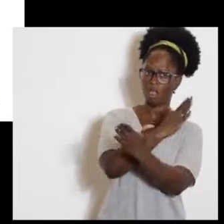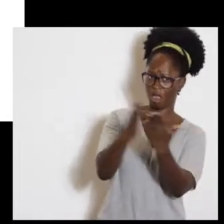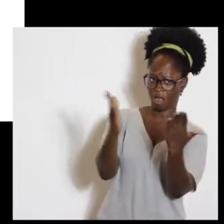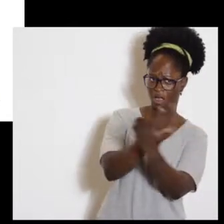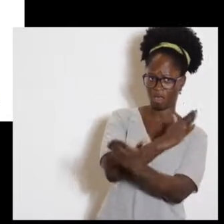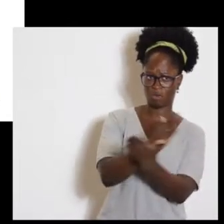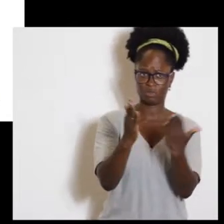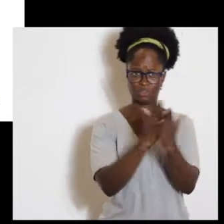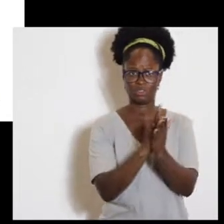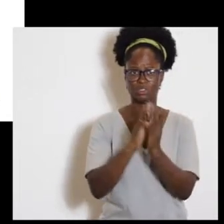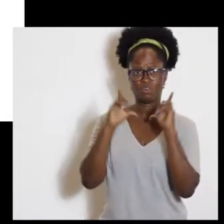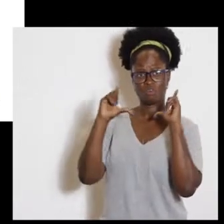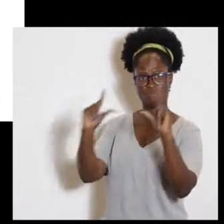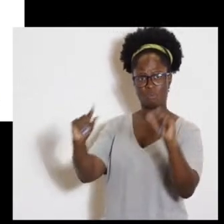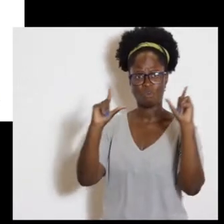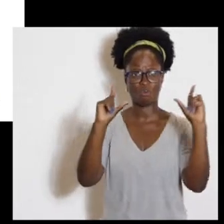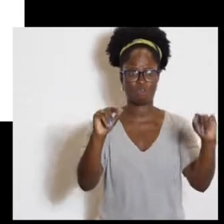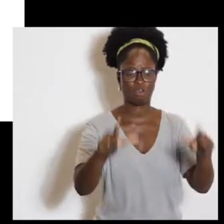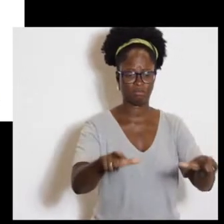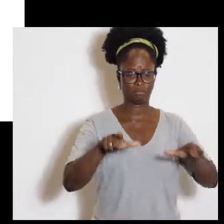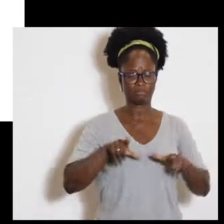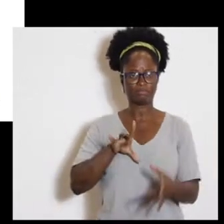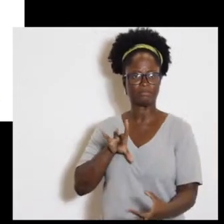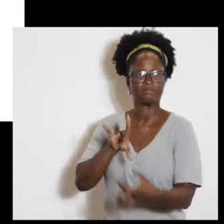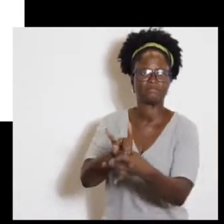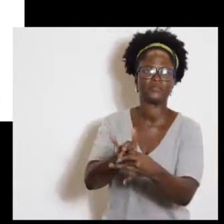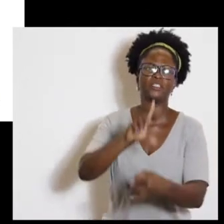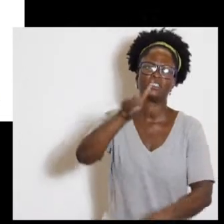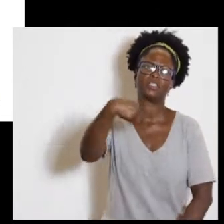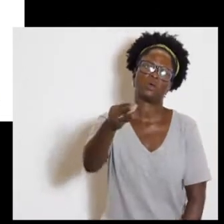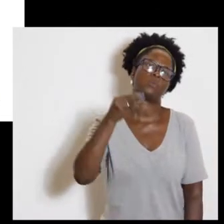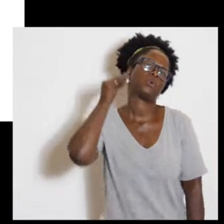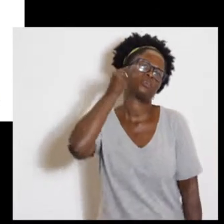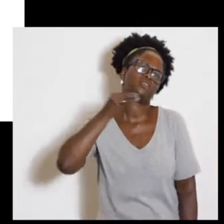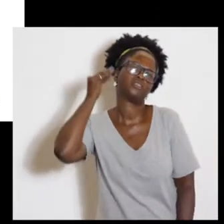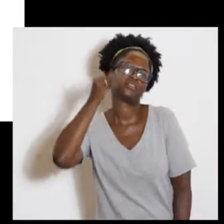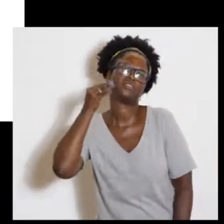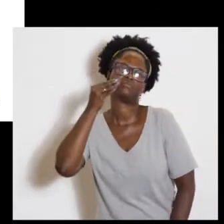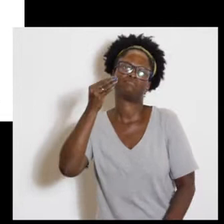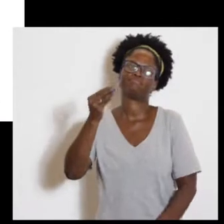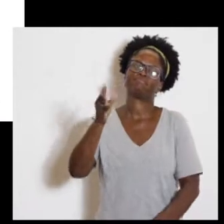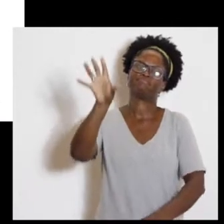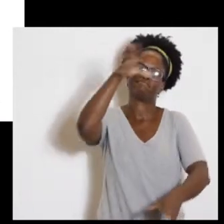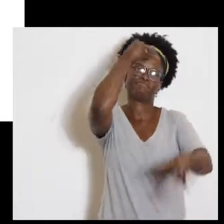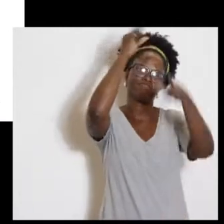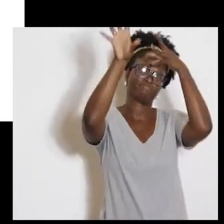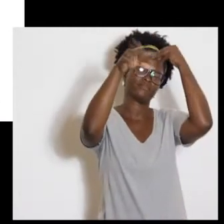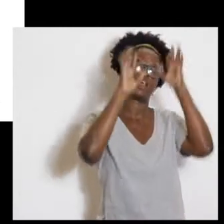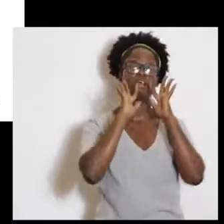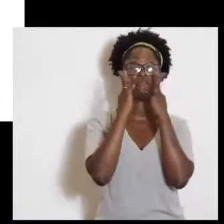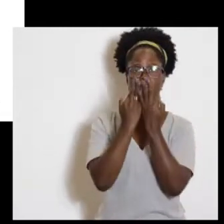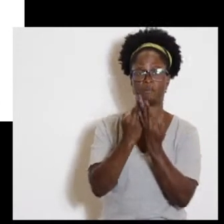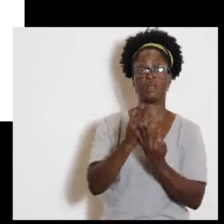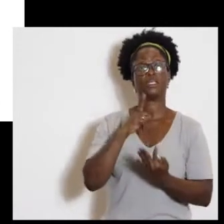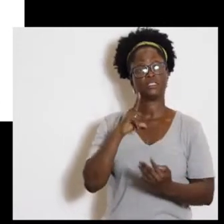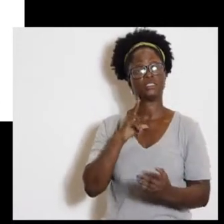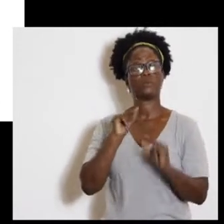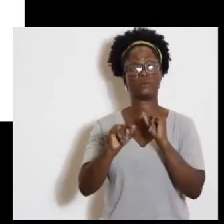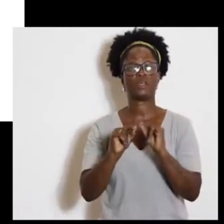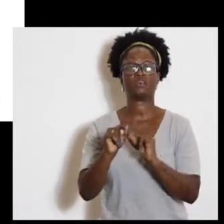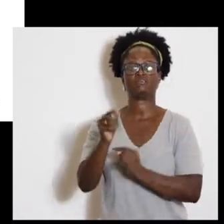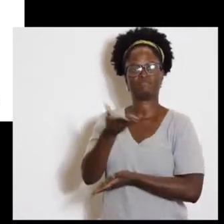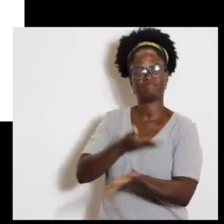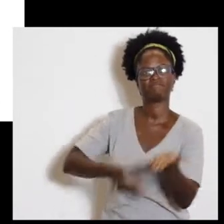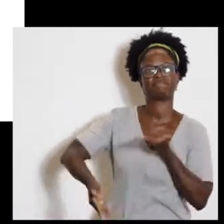estão saindo algemado ao diplomas depois de experimentar é um spillane sabedoria as famílias coniventes